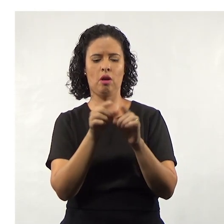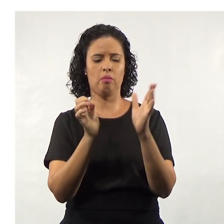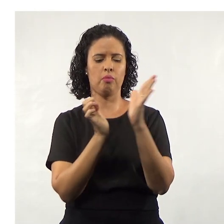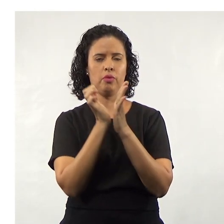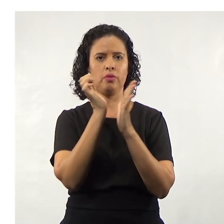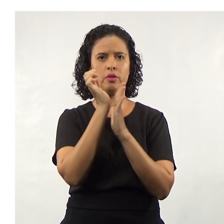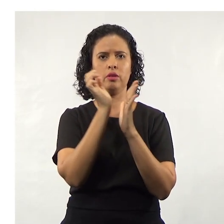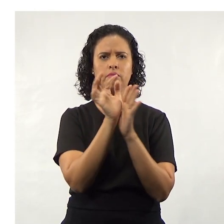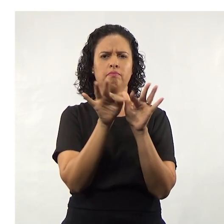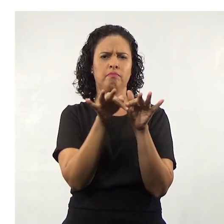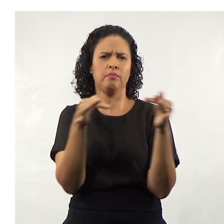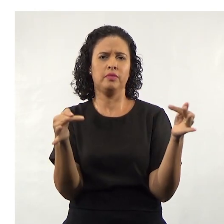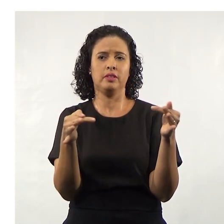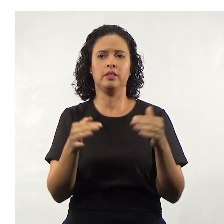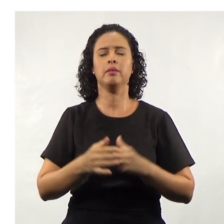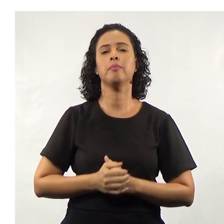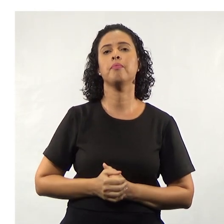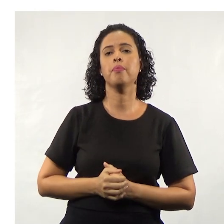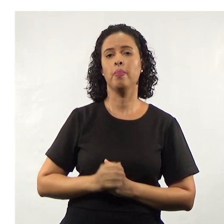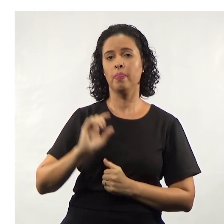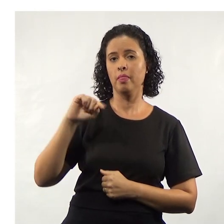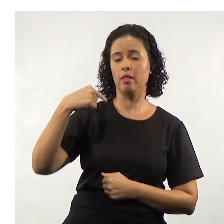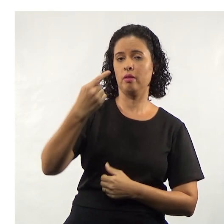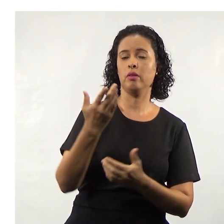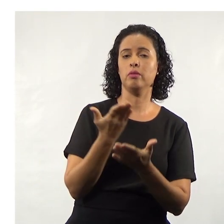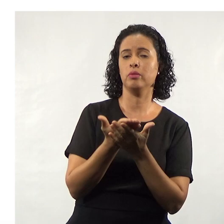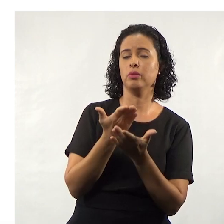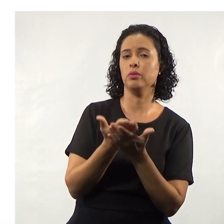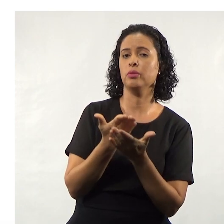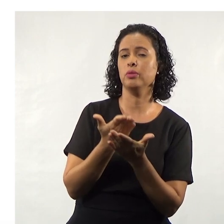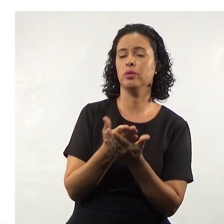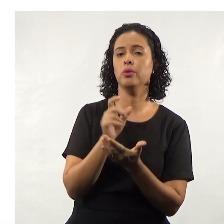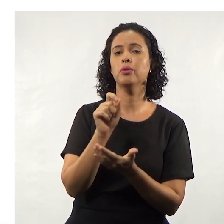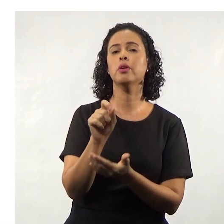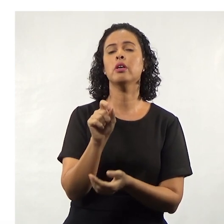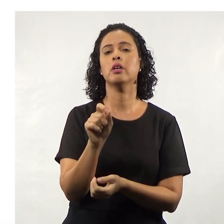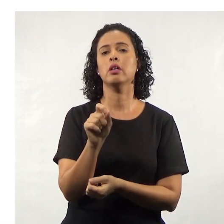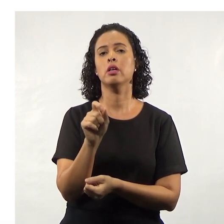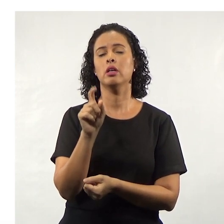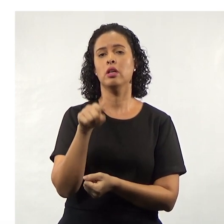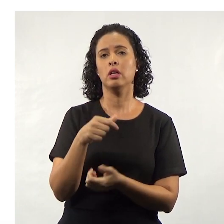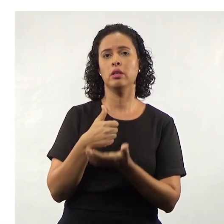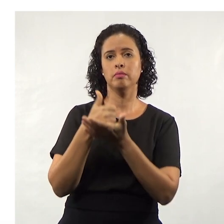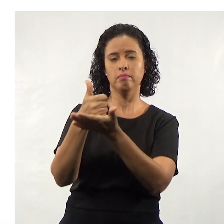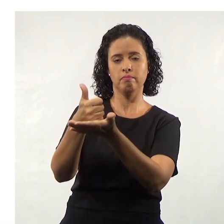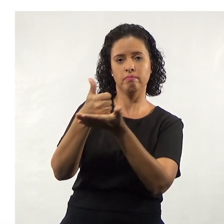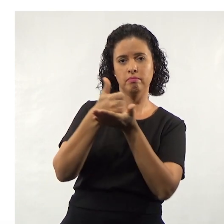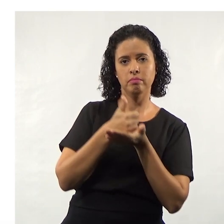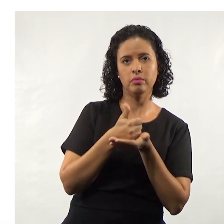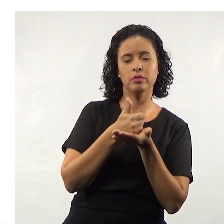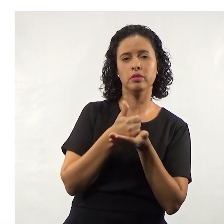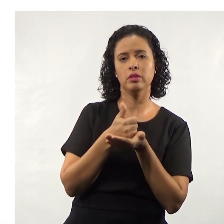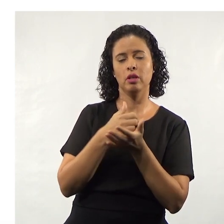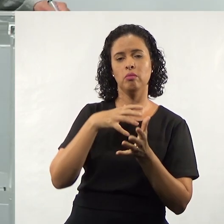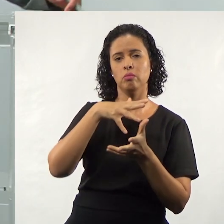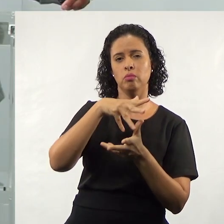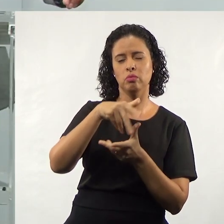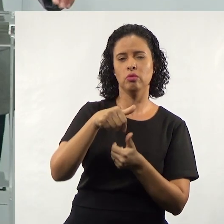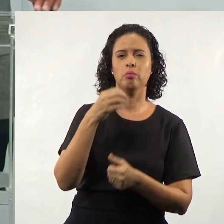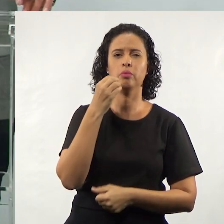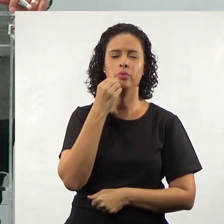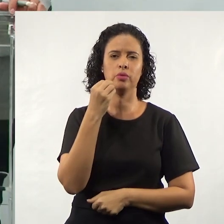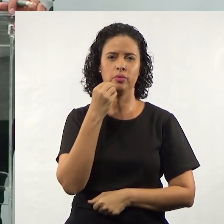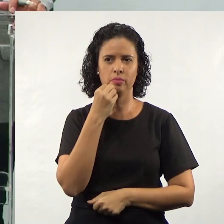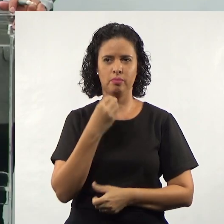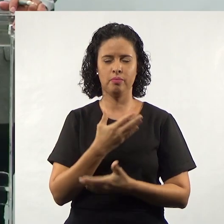burocracia. E para a próxima aula, vamos trabalhar aí nada mais do que as exportações, um mundo de